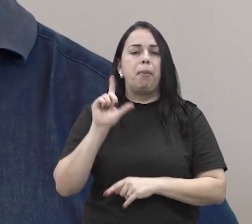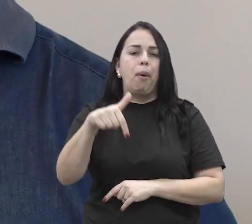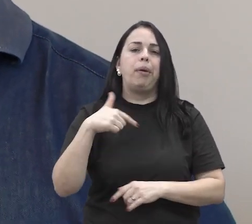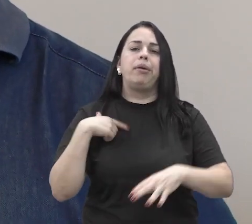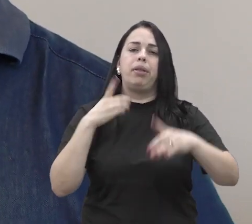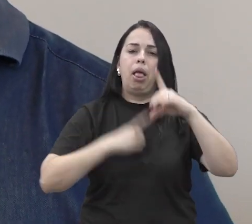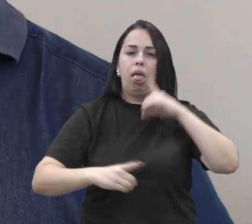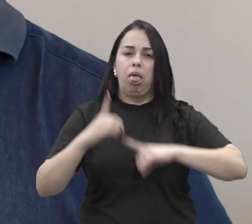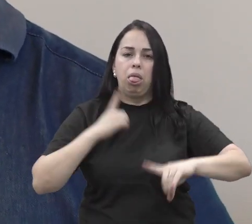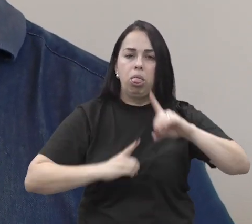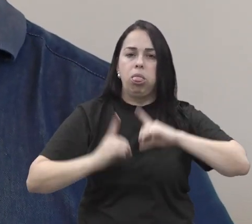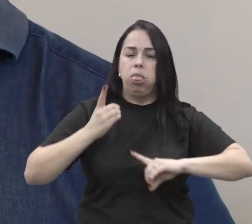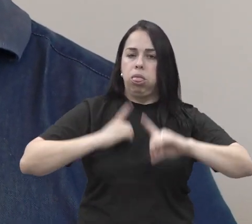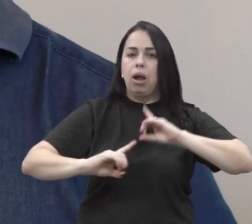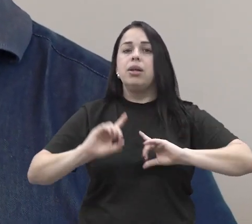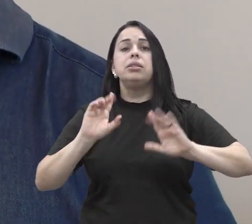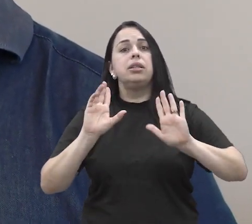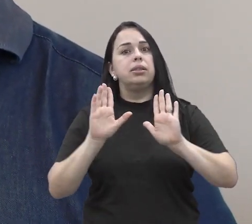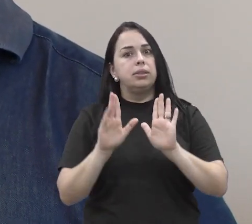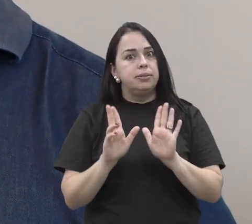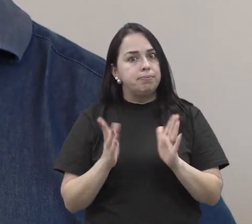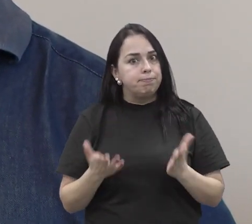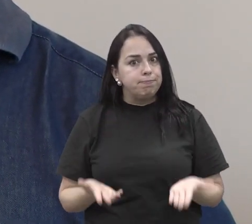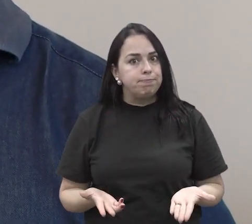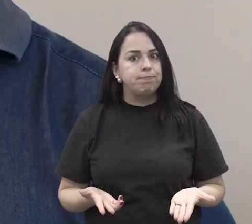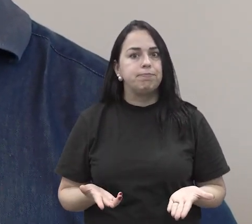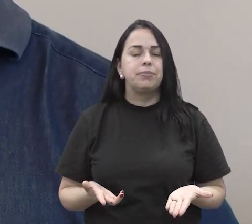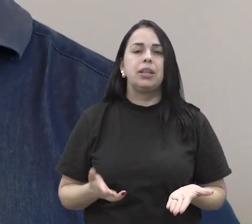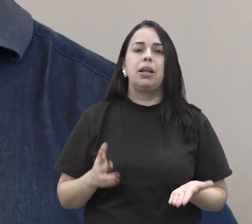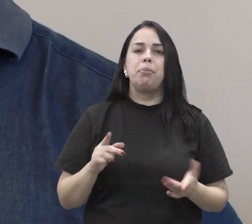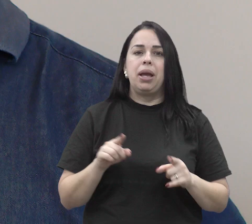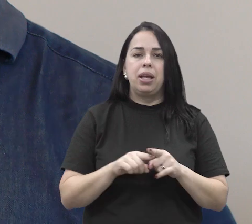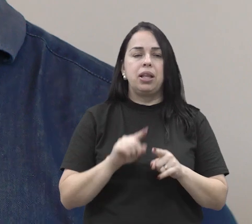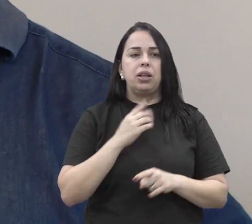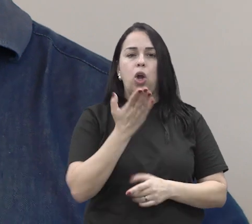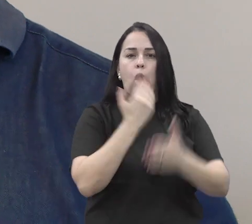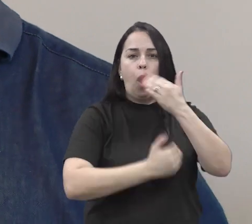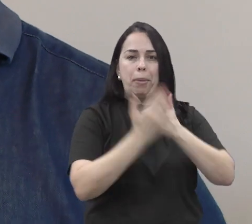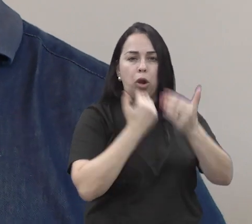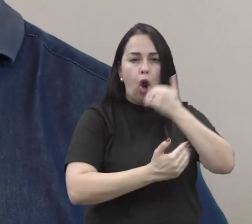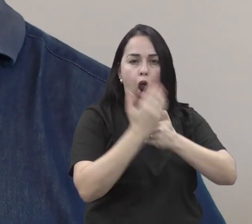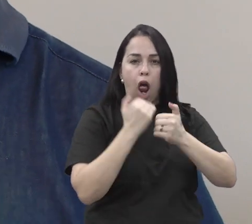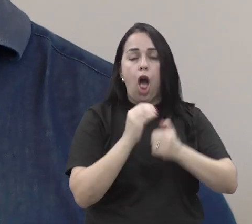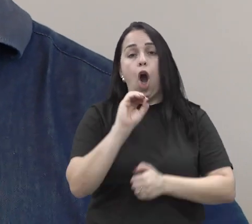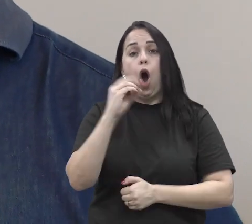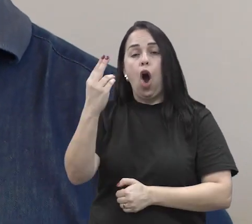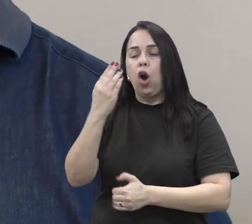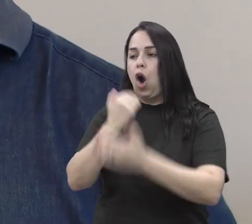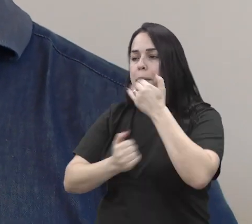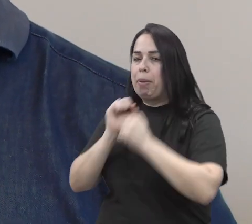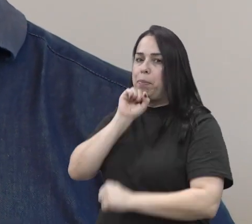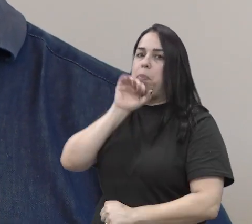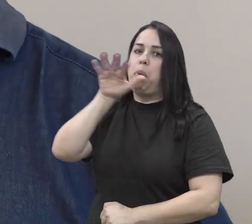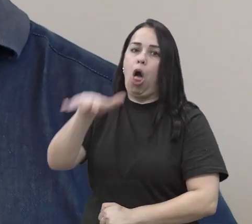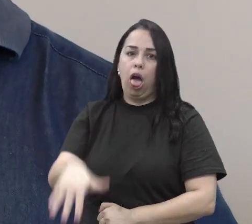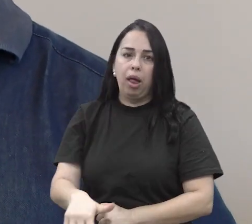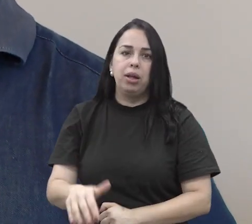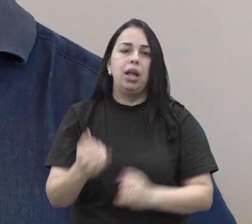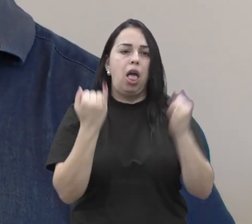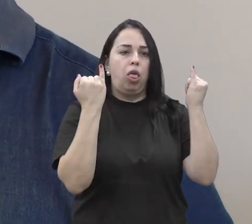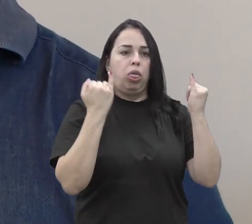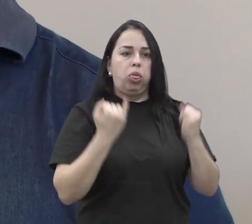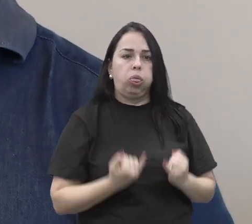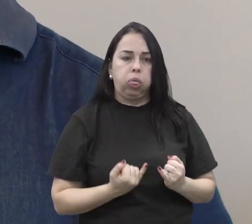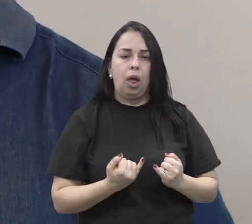processos depressivos muito profundos, então de todas as ordens. Às vezes também é aquela bulimia, ou um excesso de comida, ou uma falta de comida, então perda